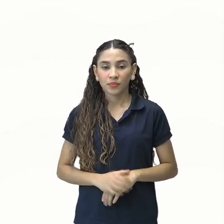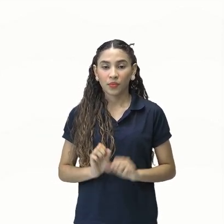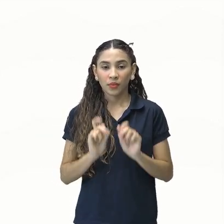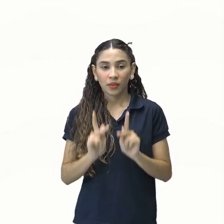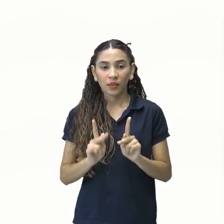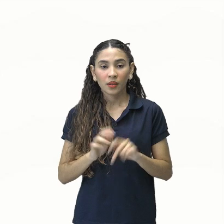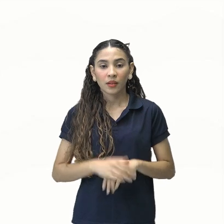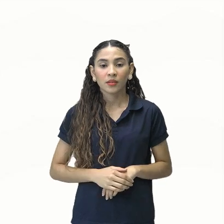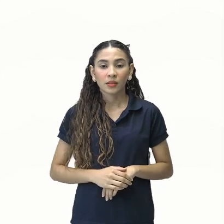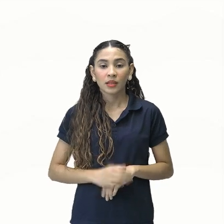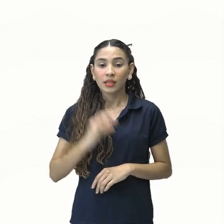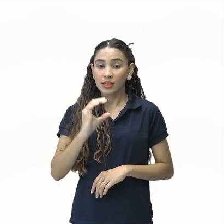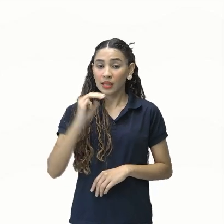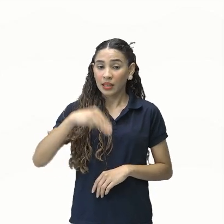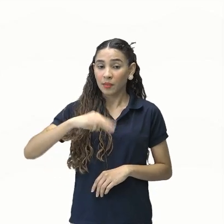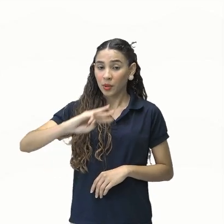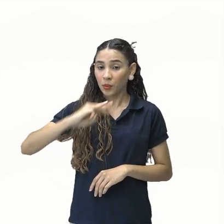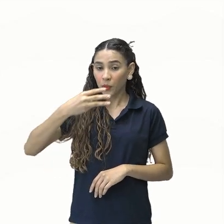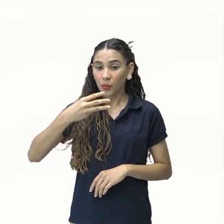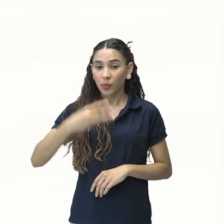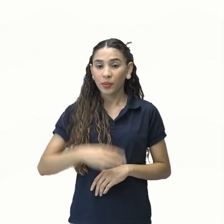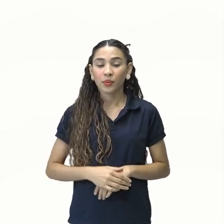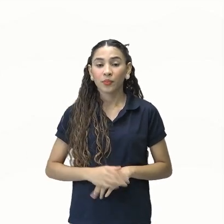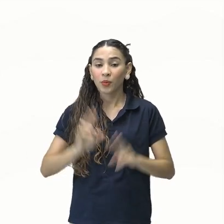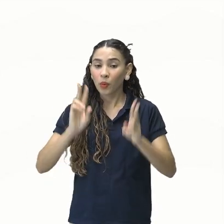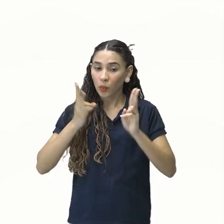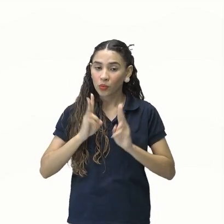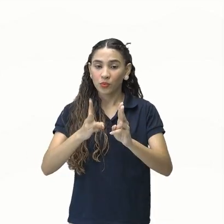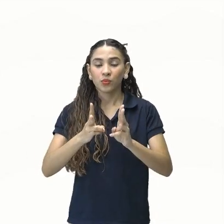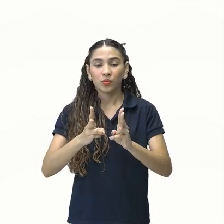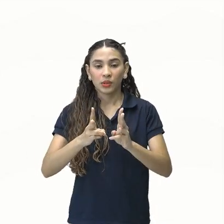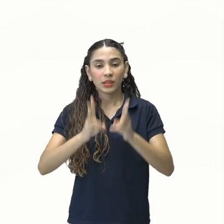tá? Centímetros cúbicos. A gente vai manter